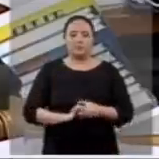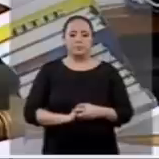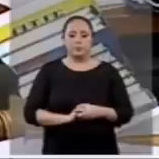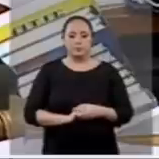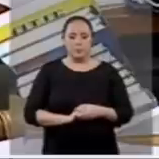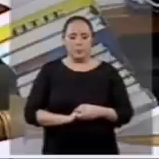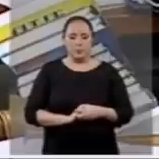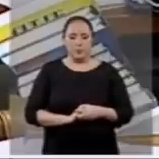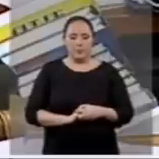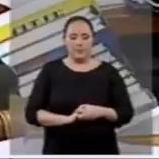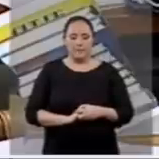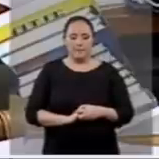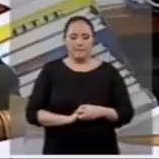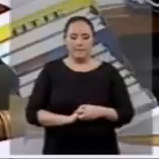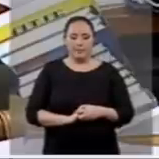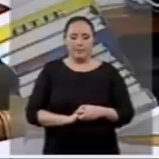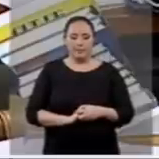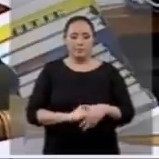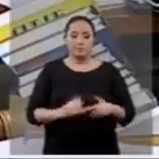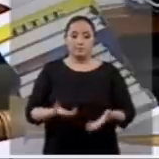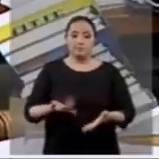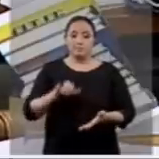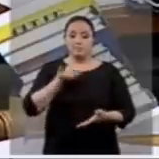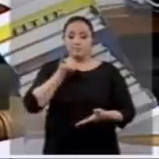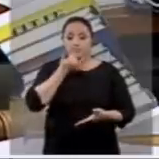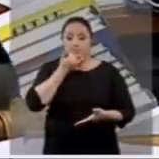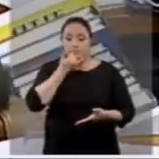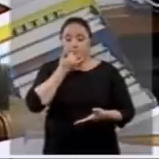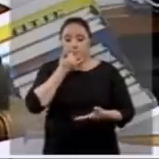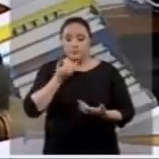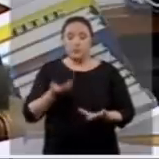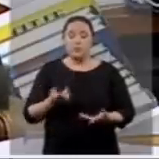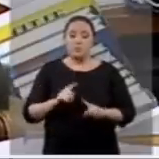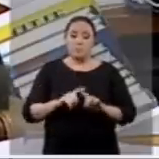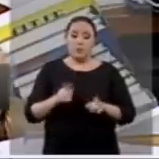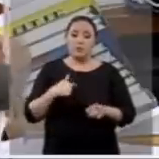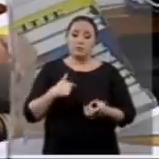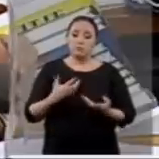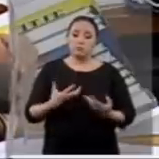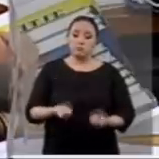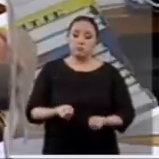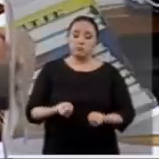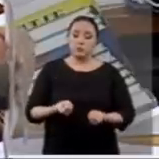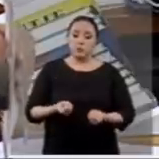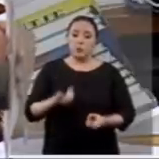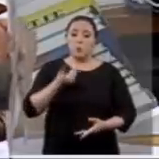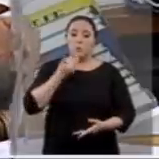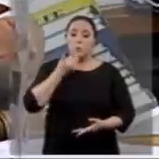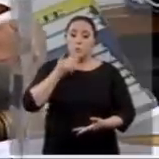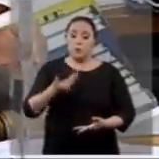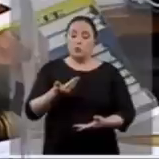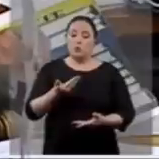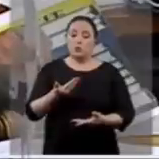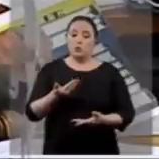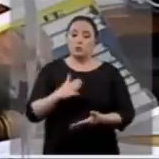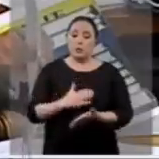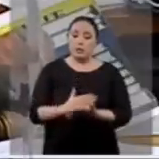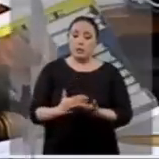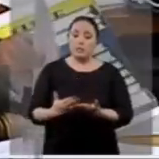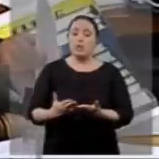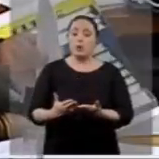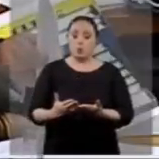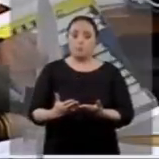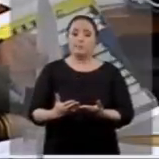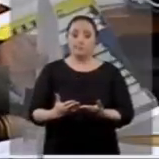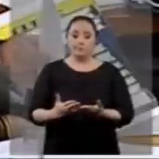1988. Peço vênia, presidente, para acolher o pedido inicial,